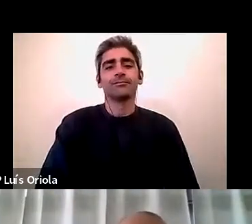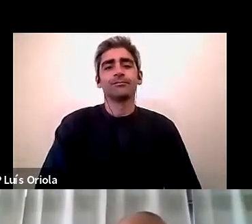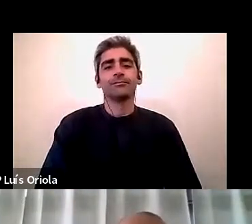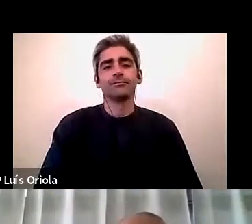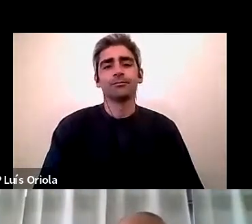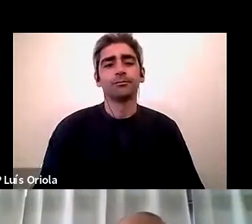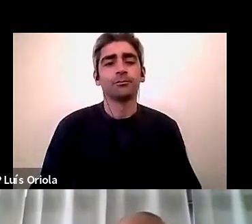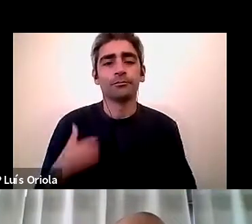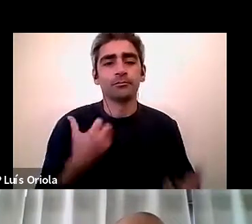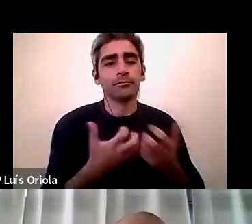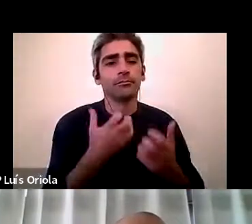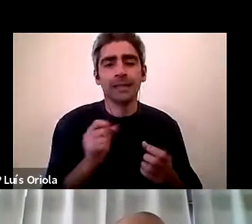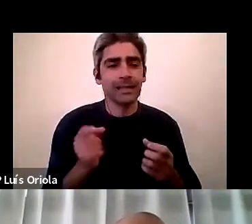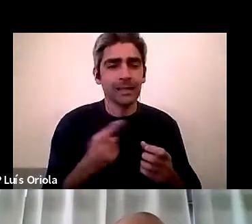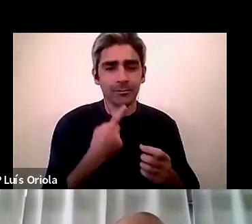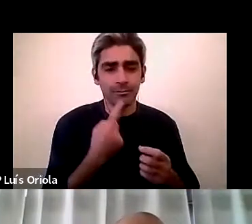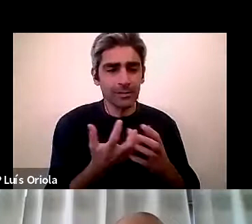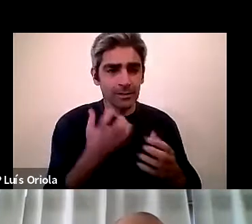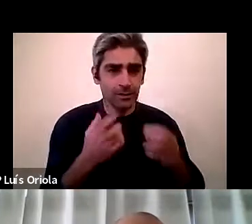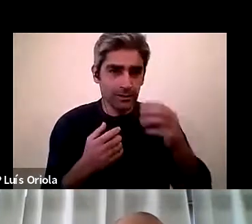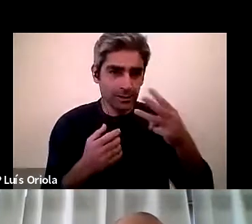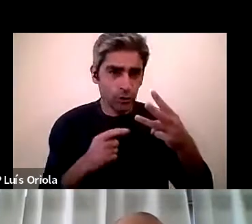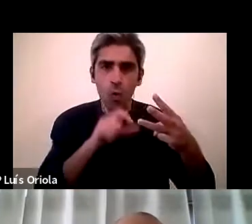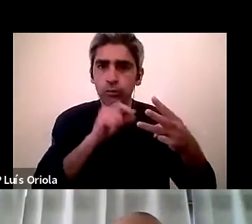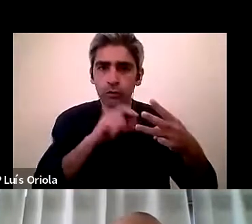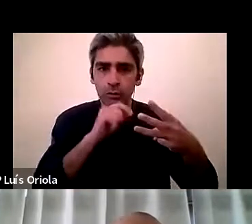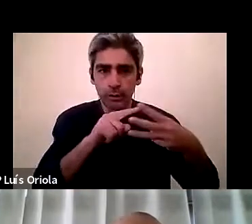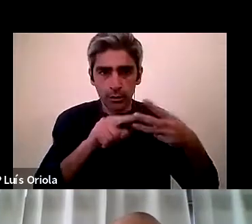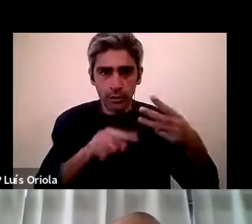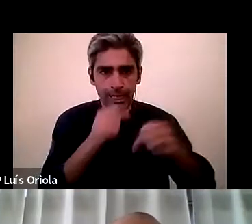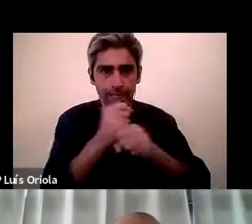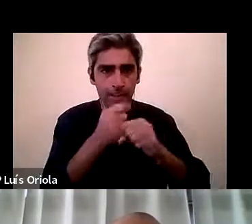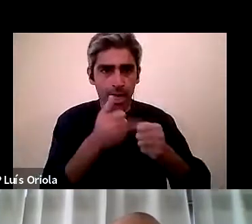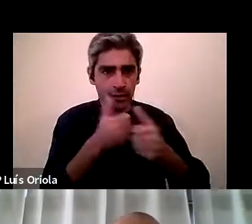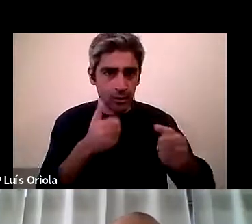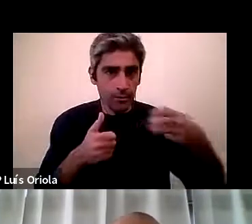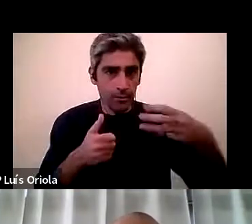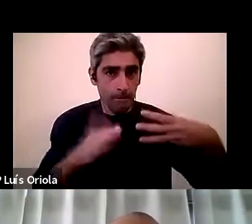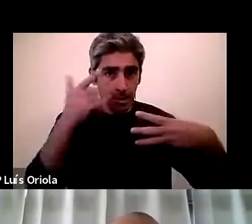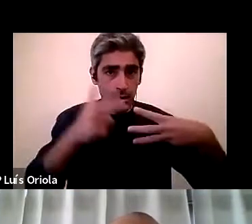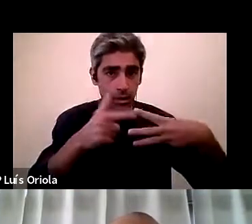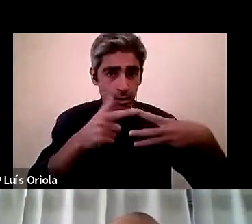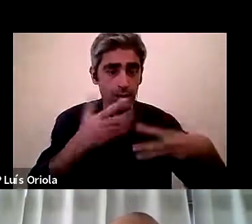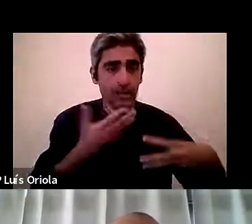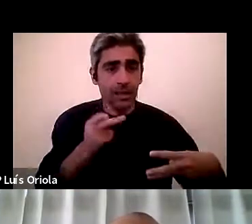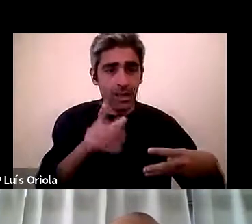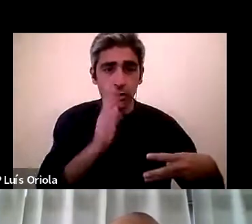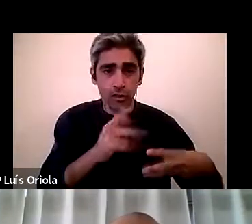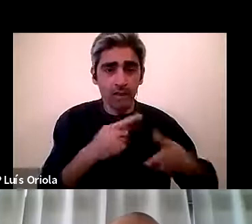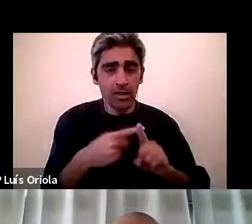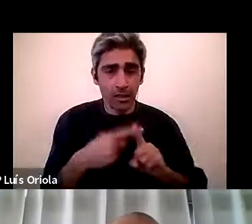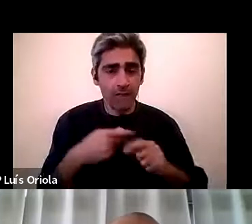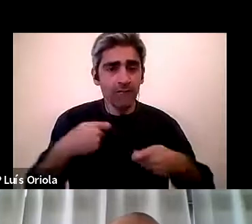Rapidamente eu destaco 3 oportunidades do trabalho à distância. A primeira oportunidade que o Daniel já referiu como vantagem, que